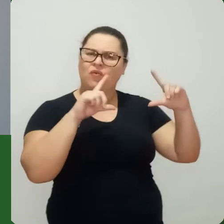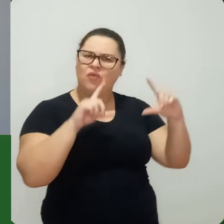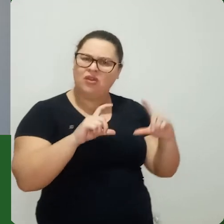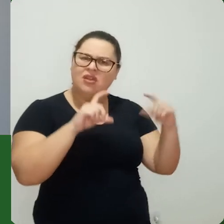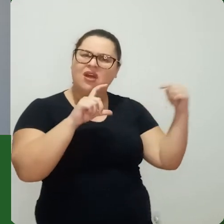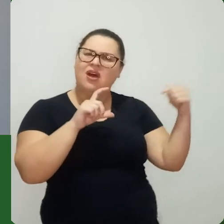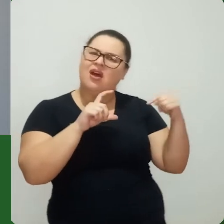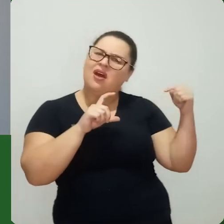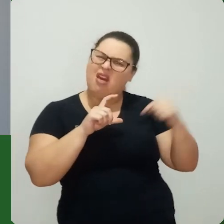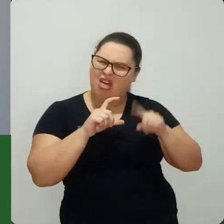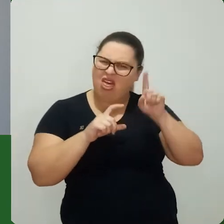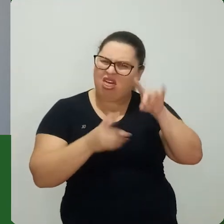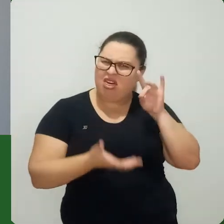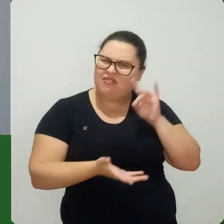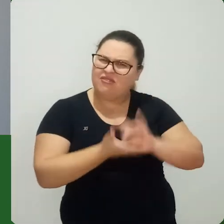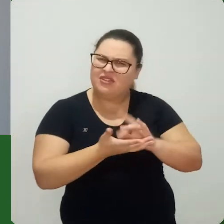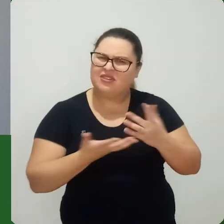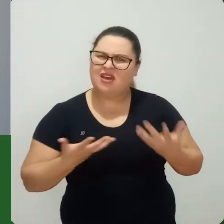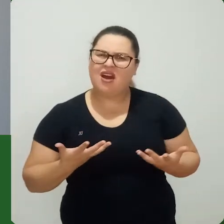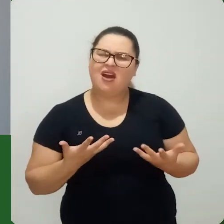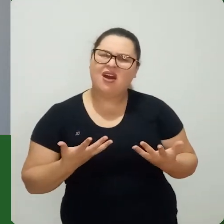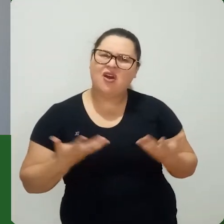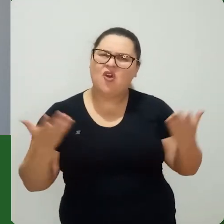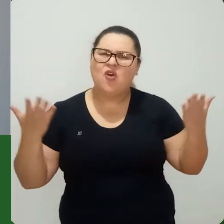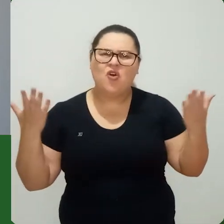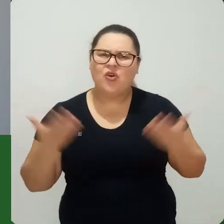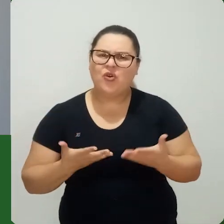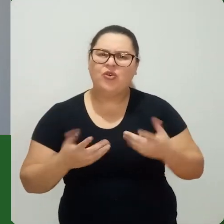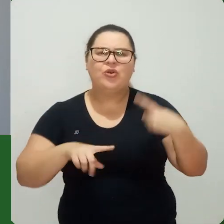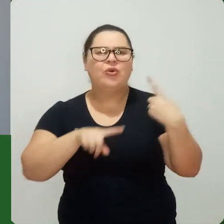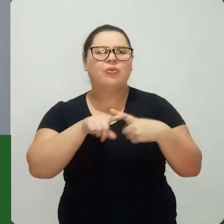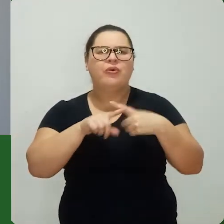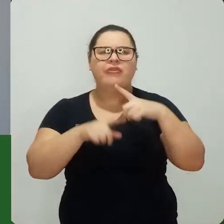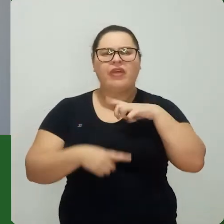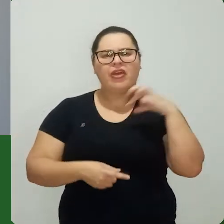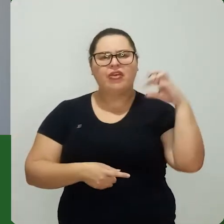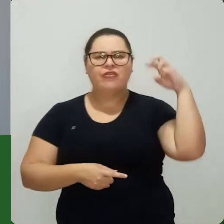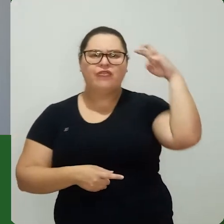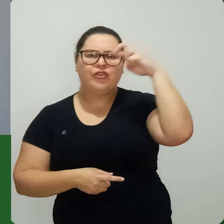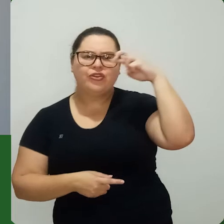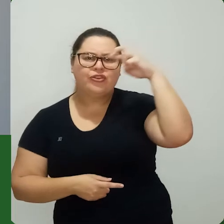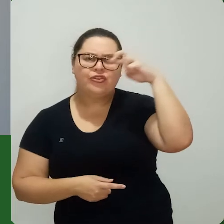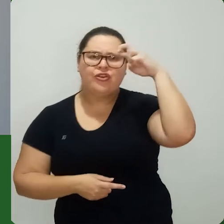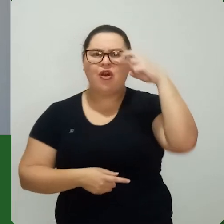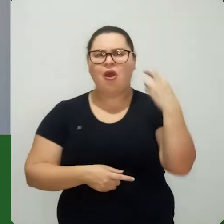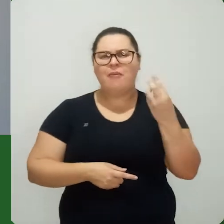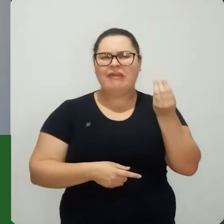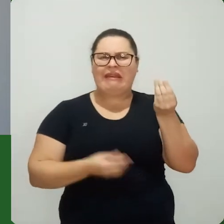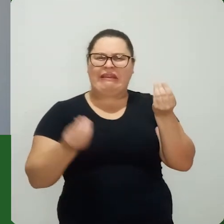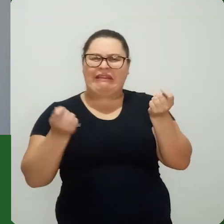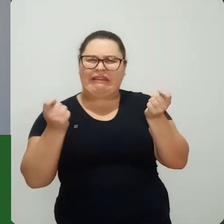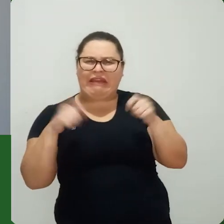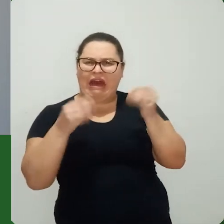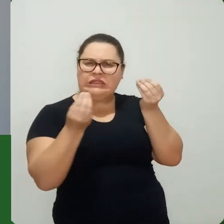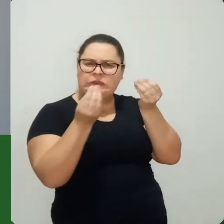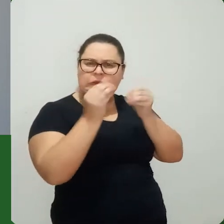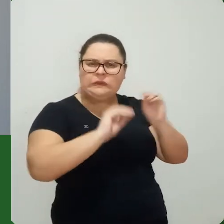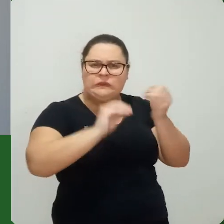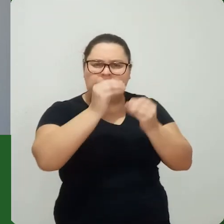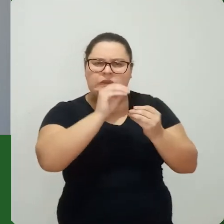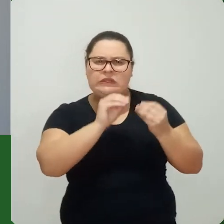nós temos tantas possibilidades de pós-edição, de manipulação, de aplicar filtros, de mudar. Será que isso tudo é